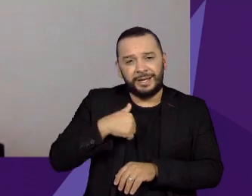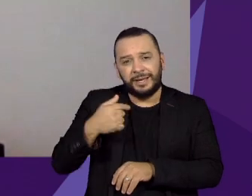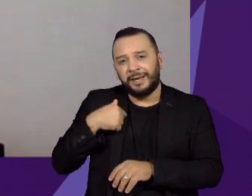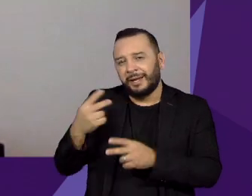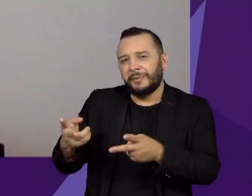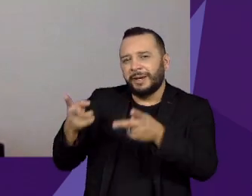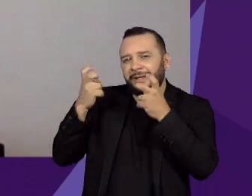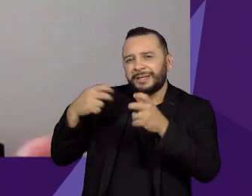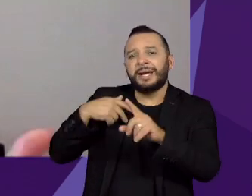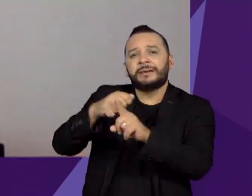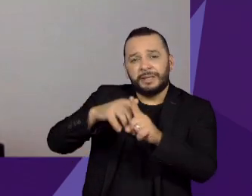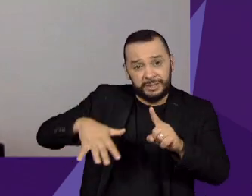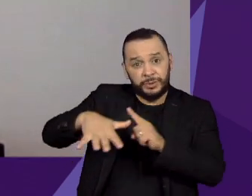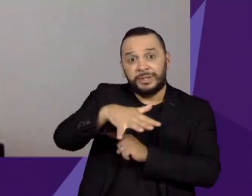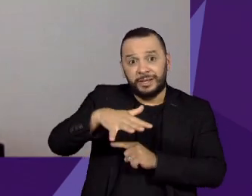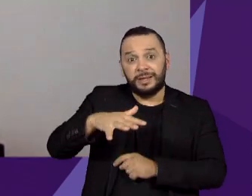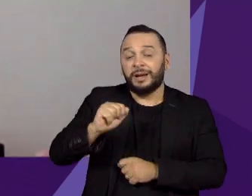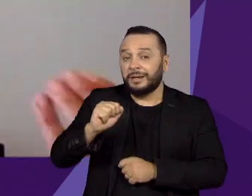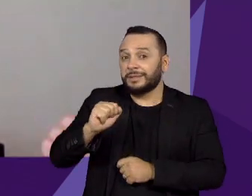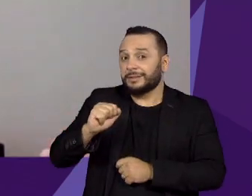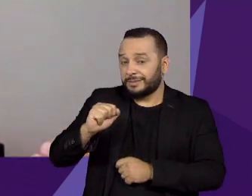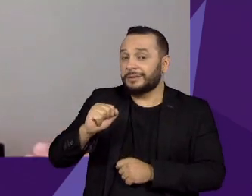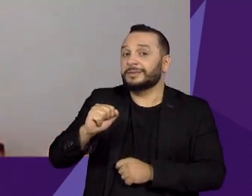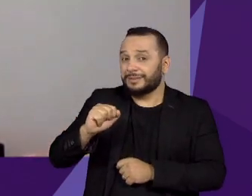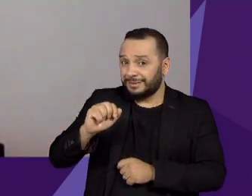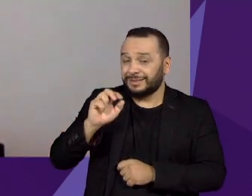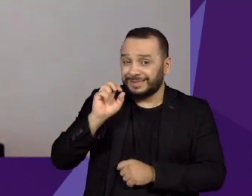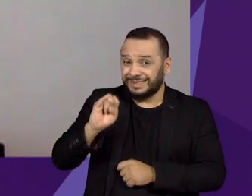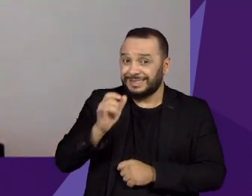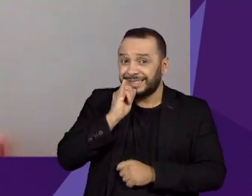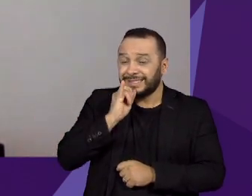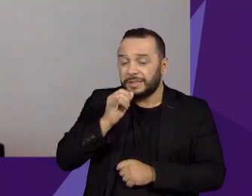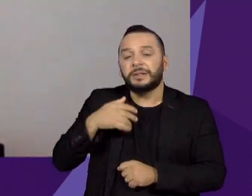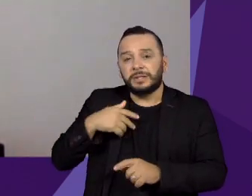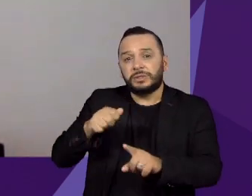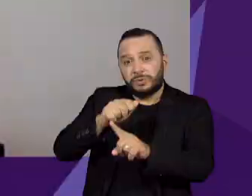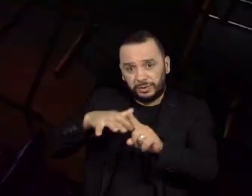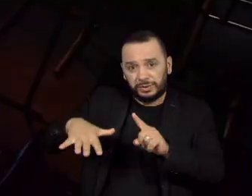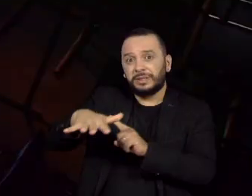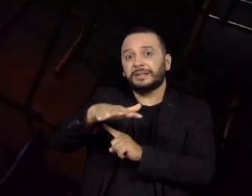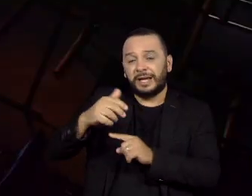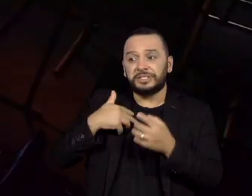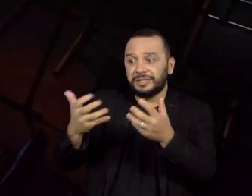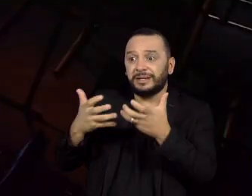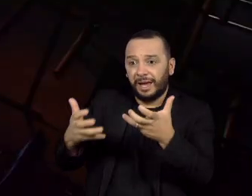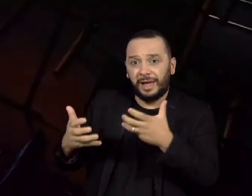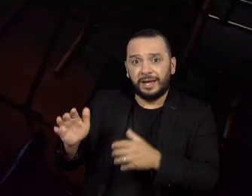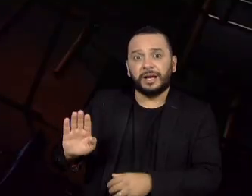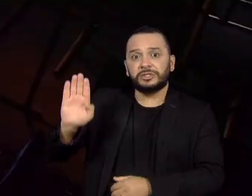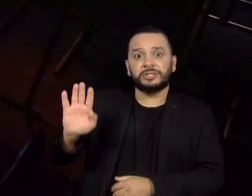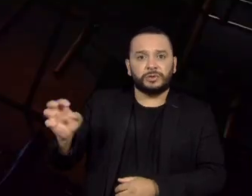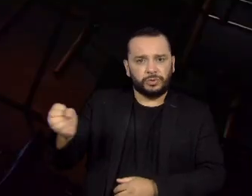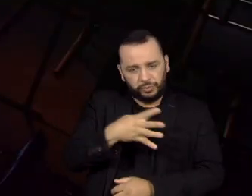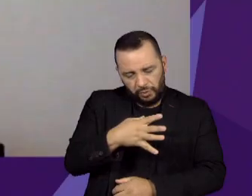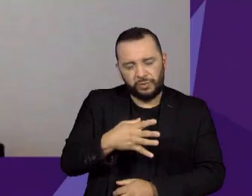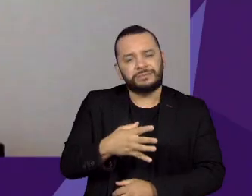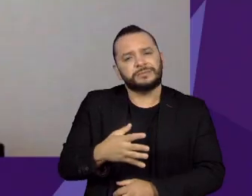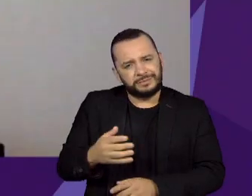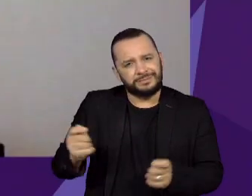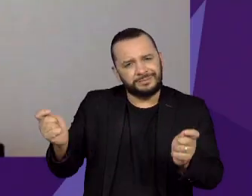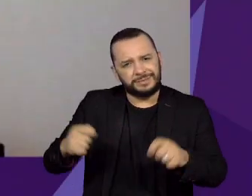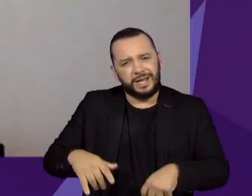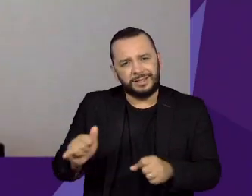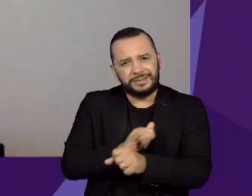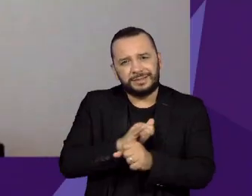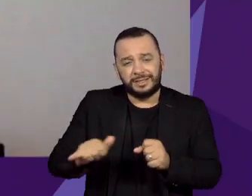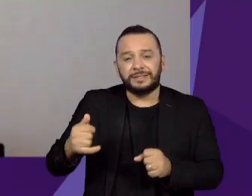sociedade. Você só existe se tem eco, senão ela não existiria. Eu gostaria muito de fazer campanha com brilho